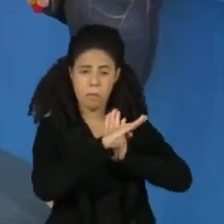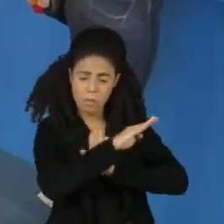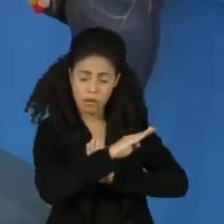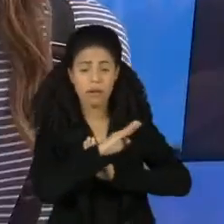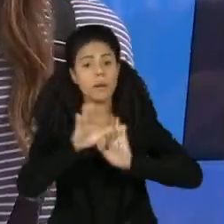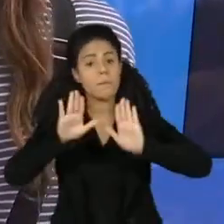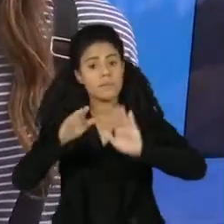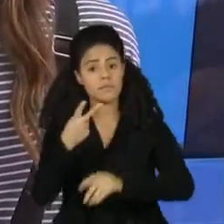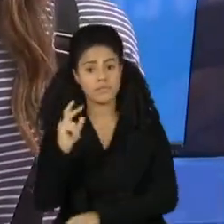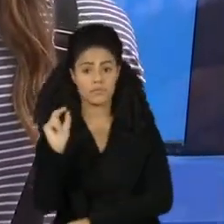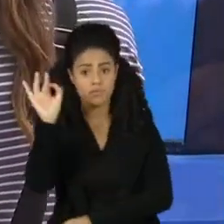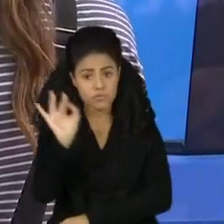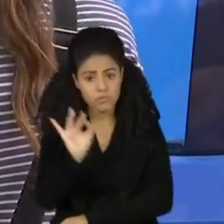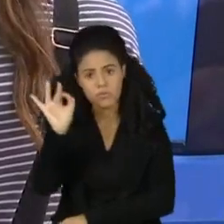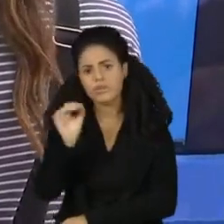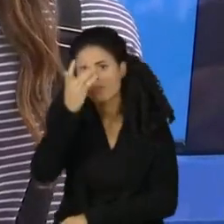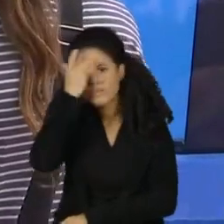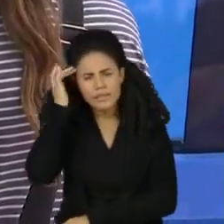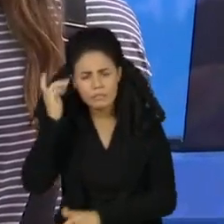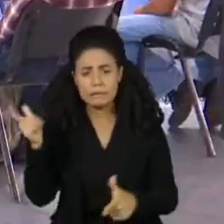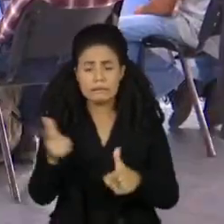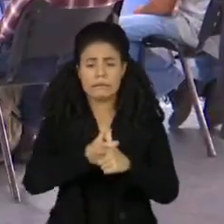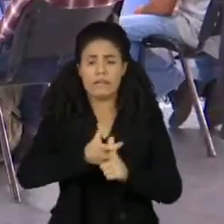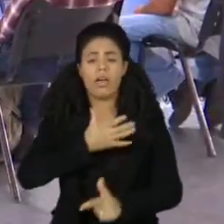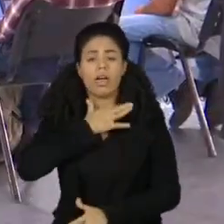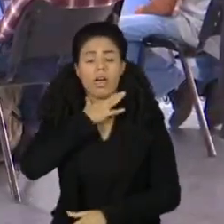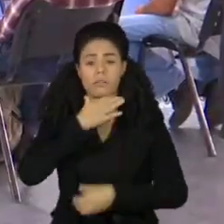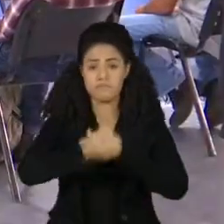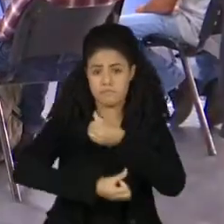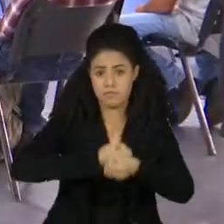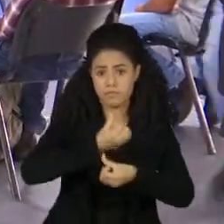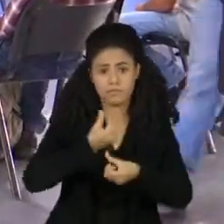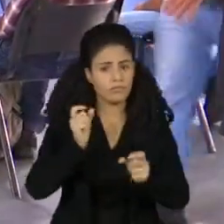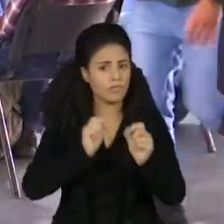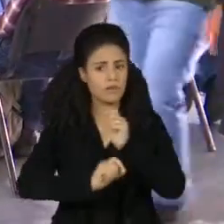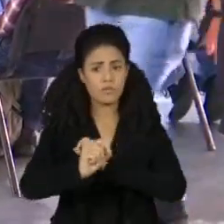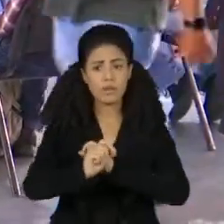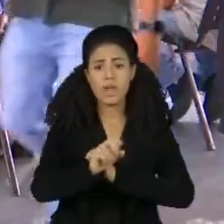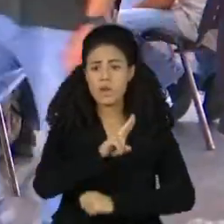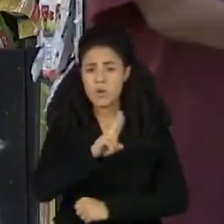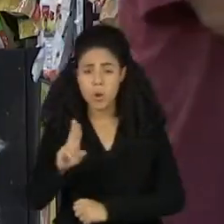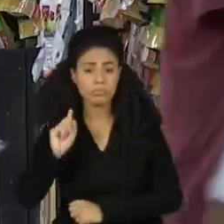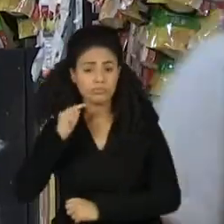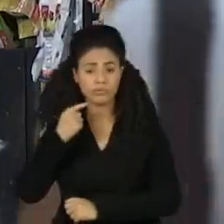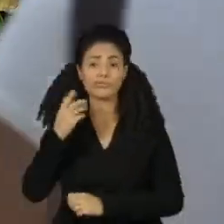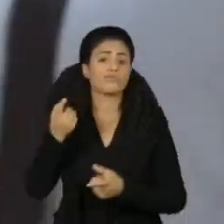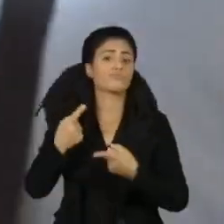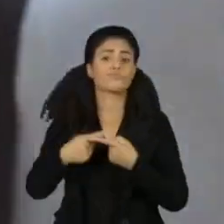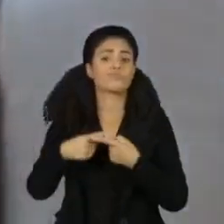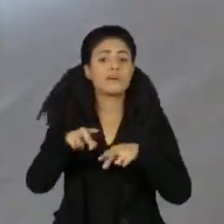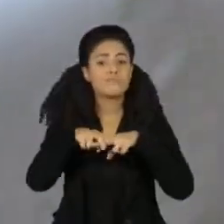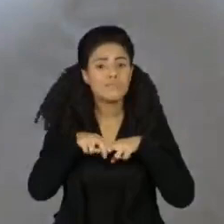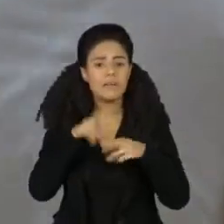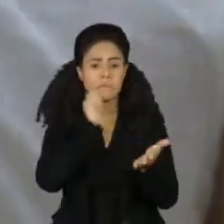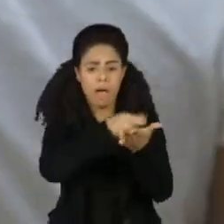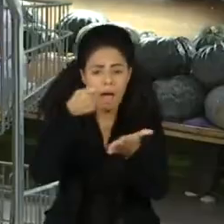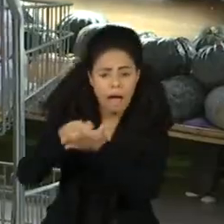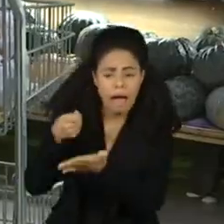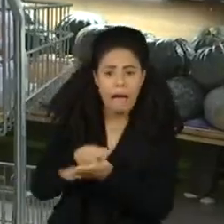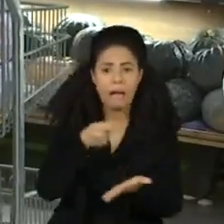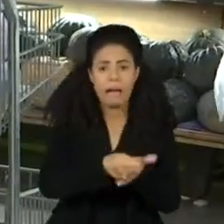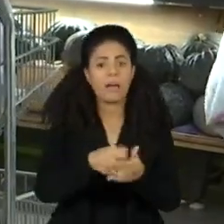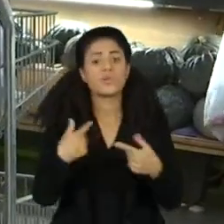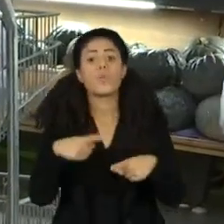quase 20% dos inadimplentes no primeiro semestre ficaram com nome sujo na praça porque deixaram de pagar dívidas